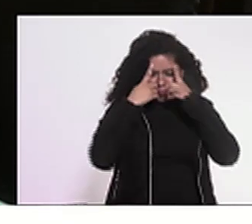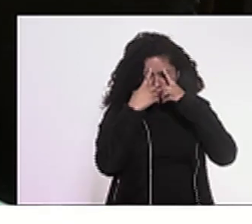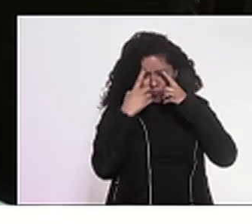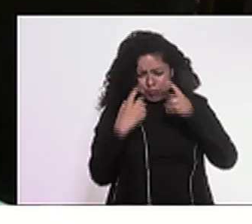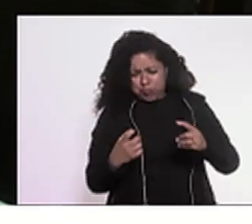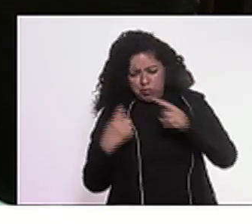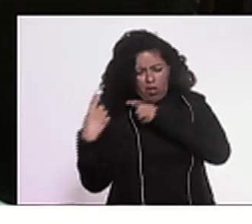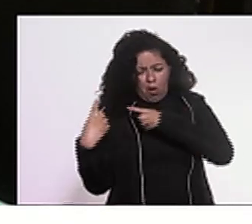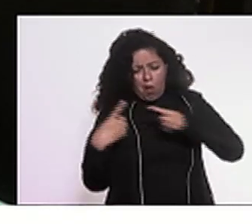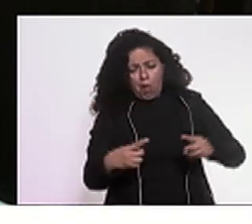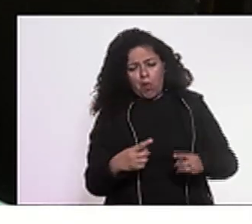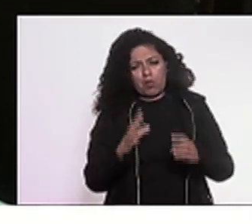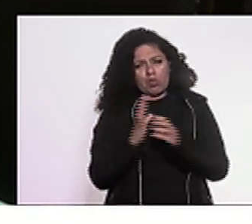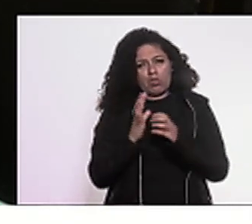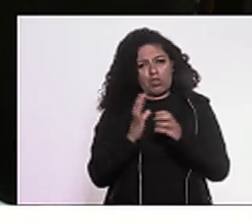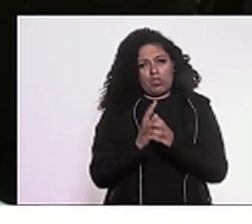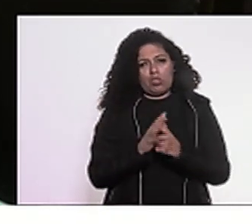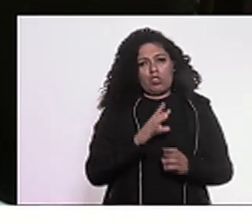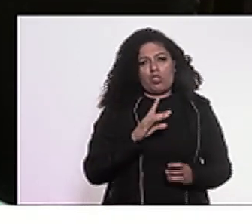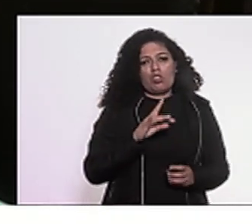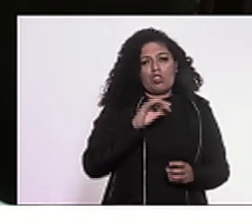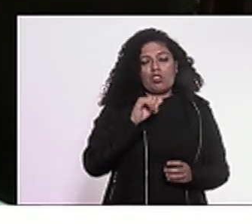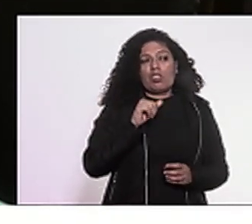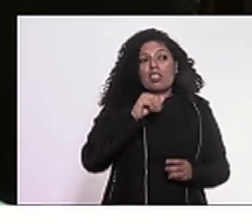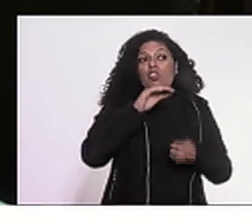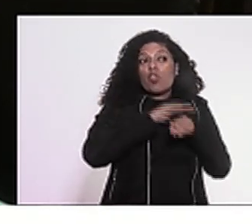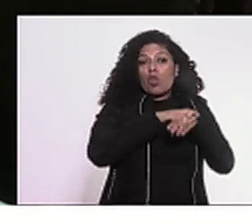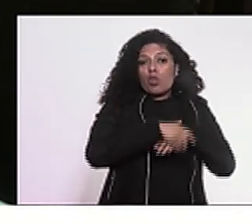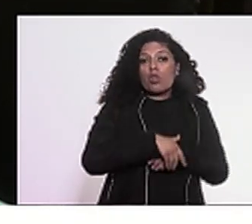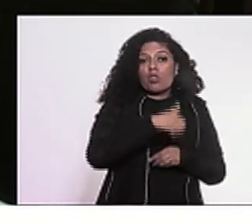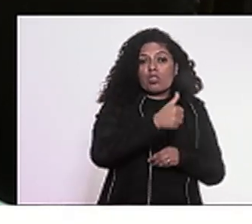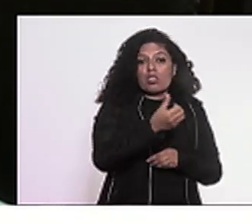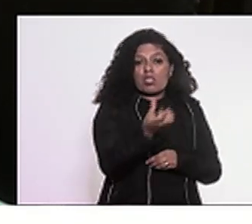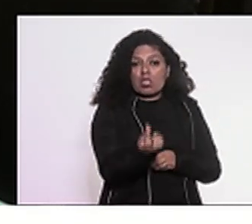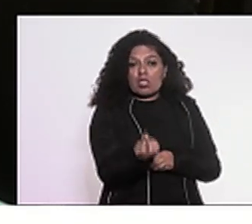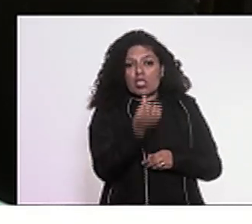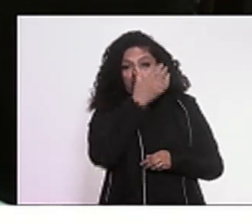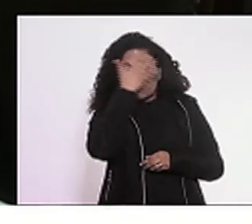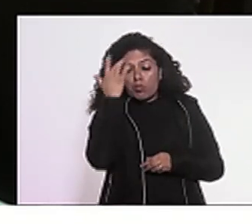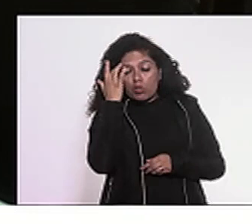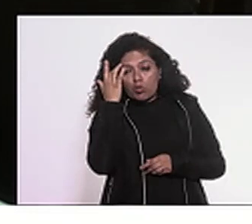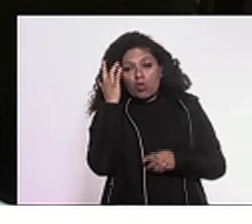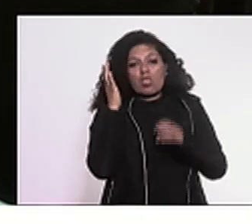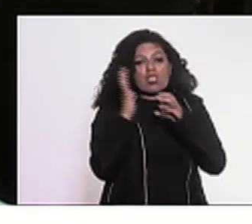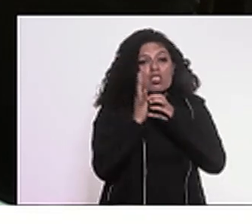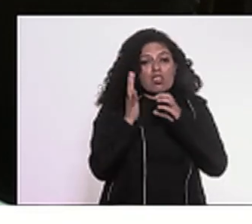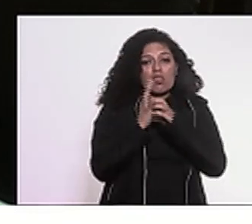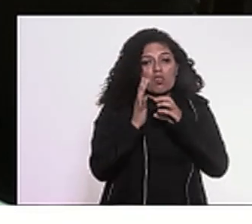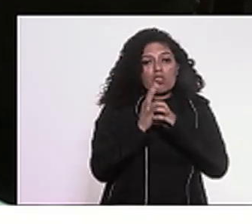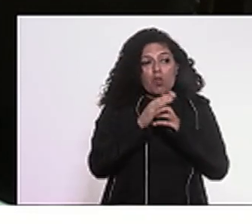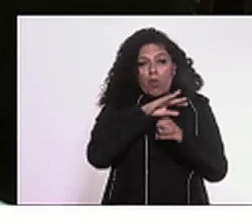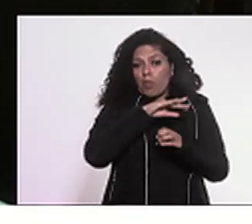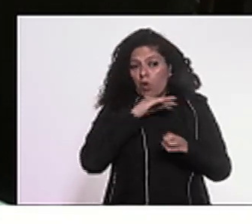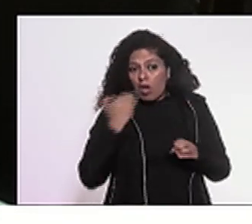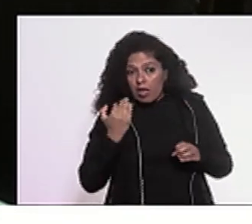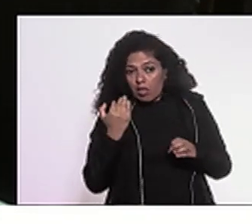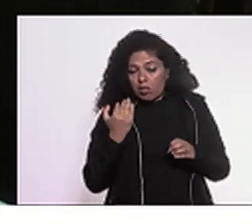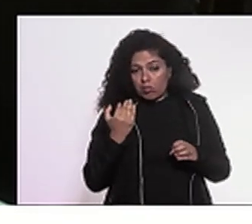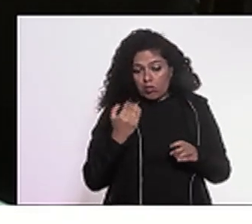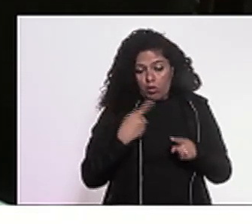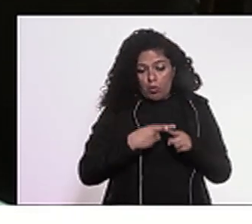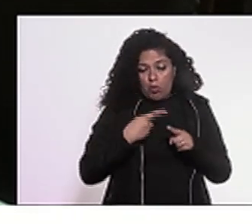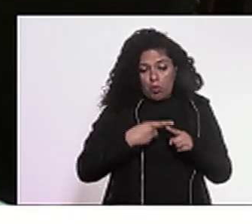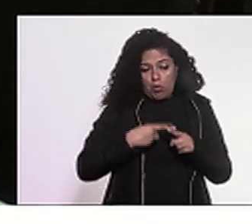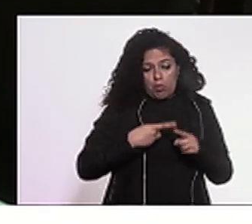violência. Naquela noite, 16 pacientes faleceram a serem retirados à força, né, para que